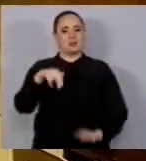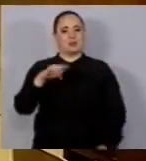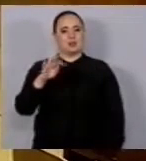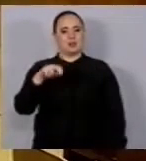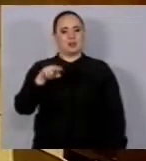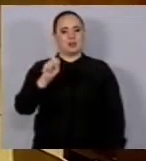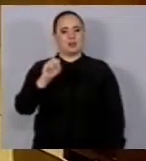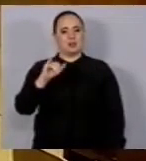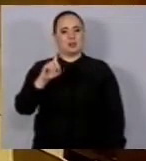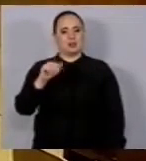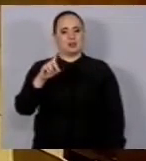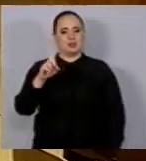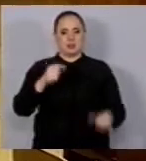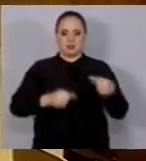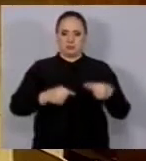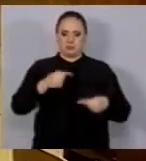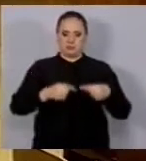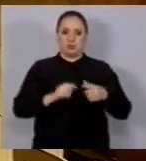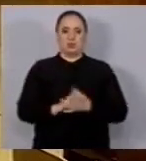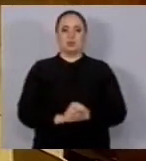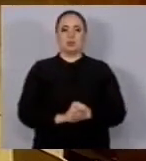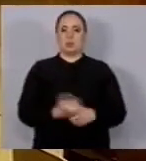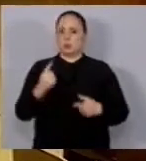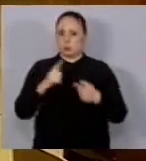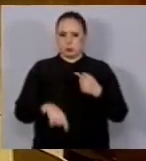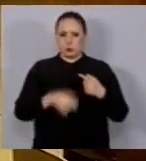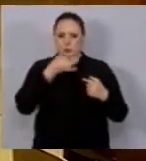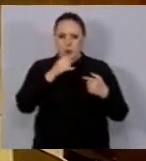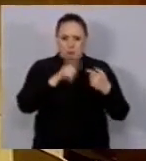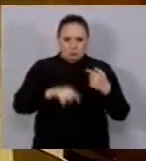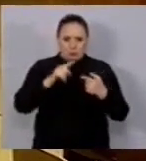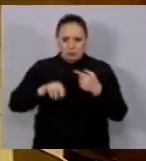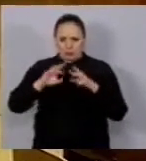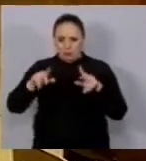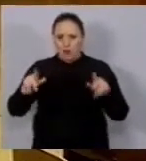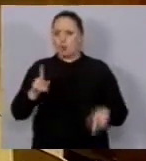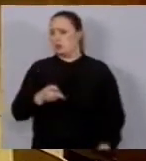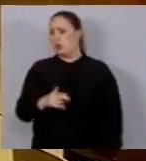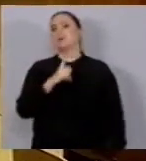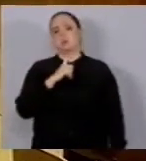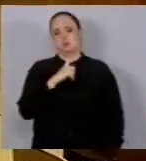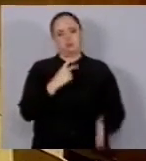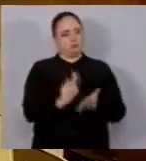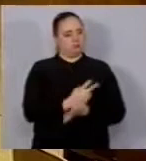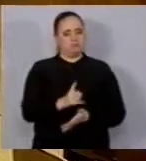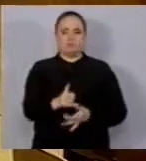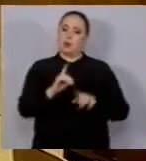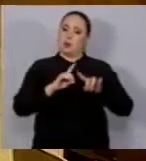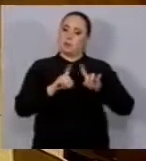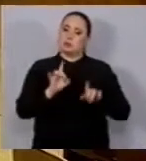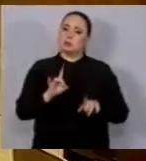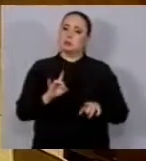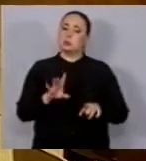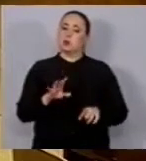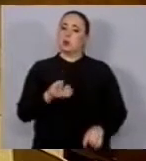dos debates. Divergências sempre haverá, mas só serão saudáveis e